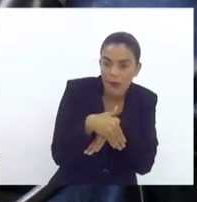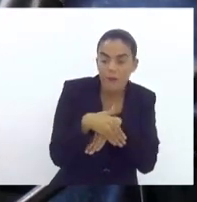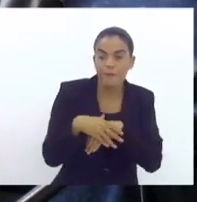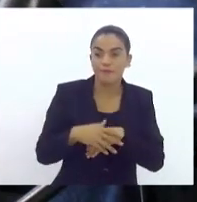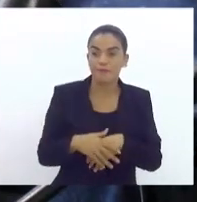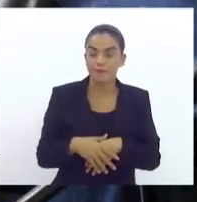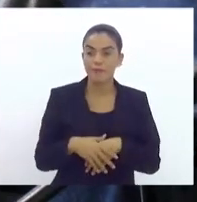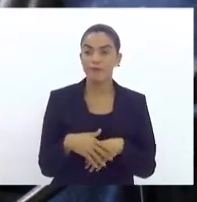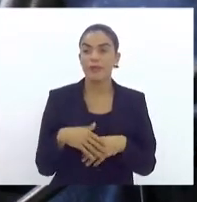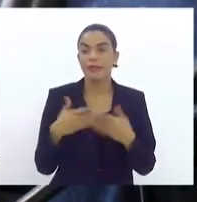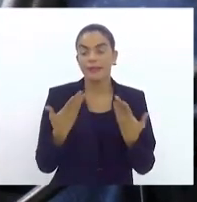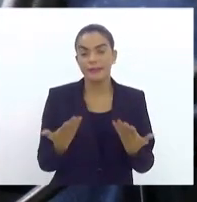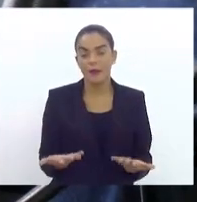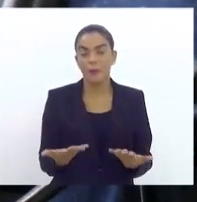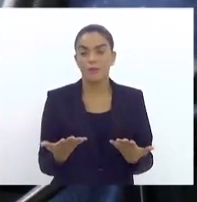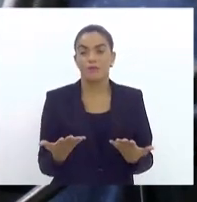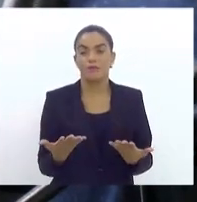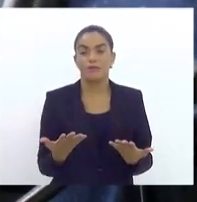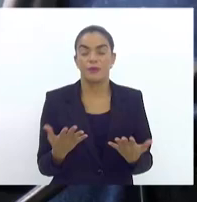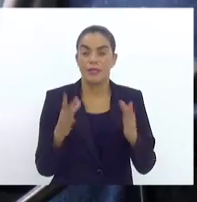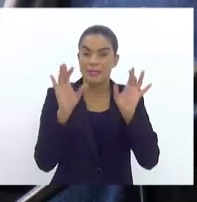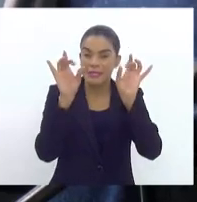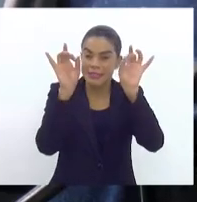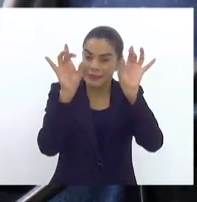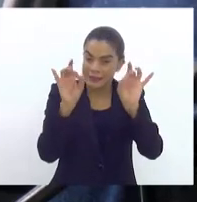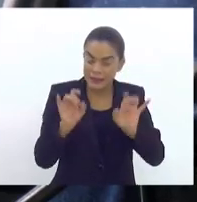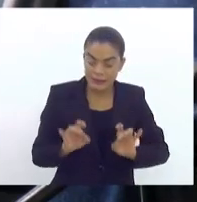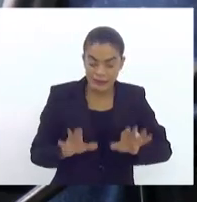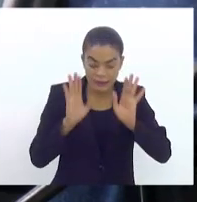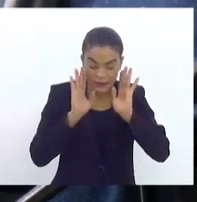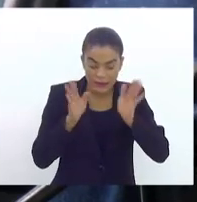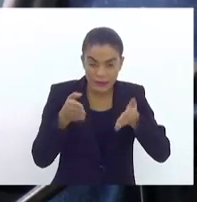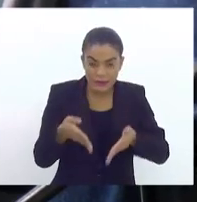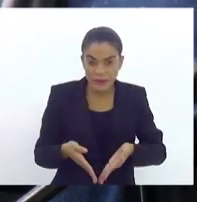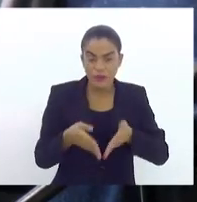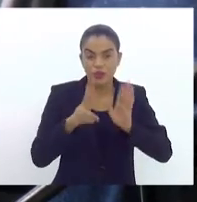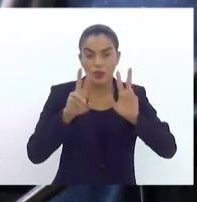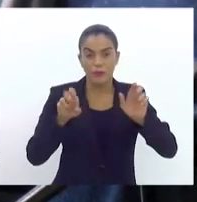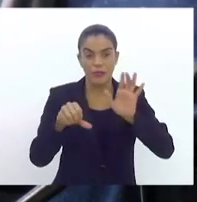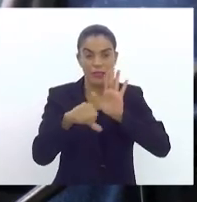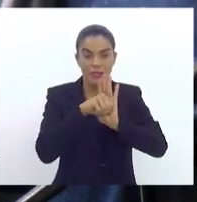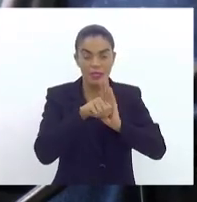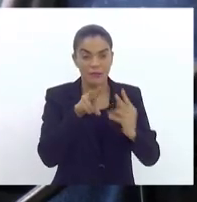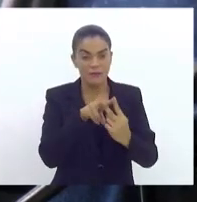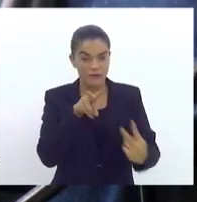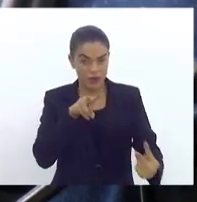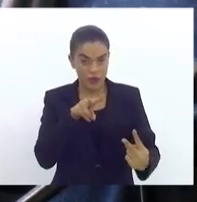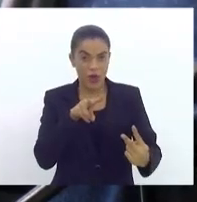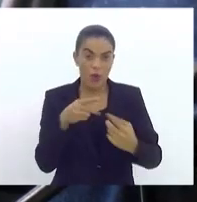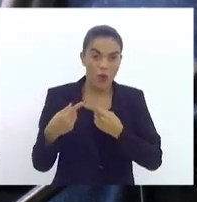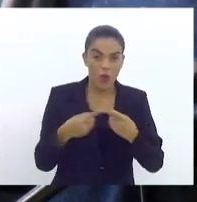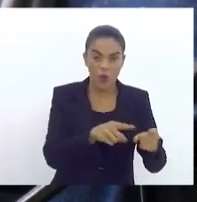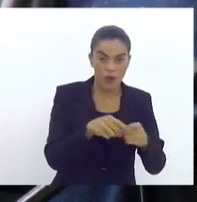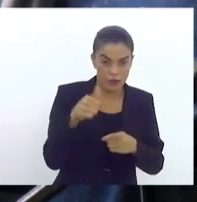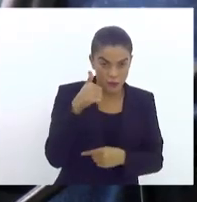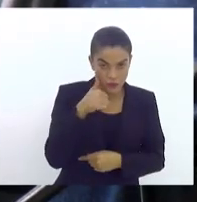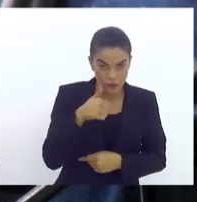mas em relação específico ali a os crimes cibernéticos contra mulher